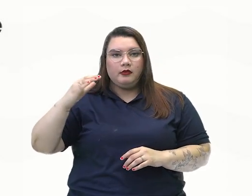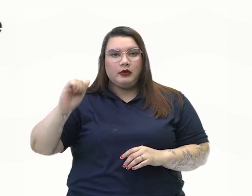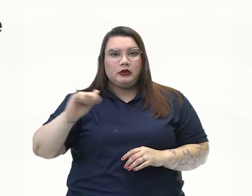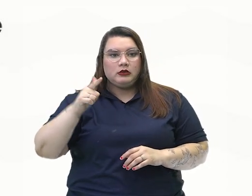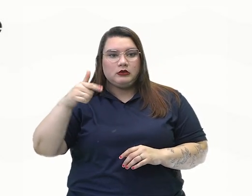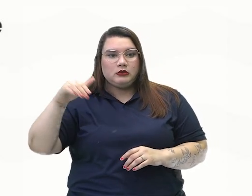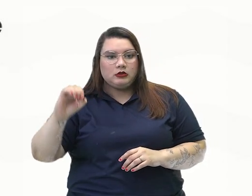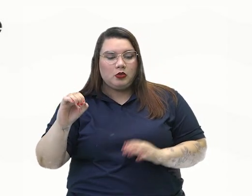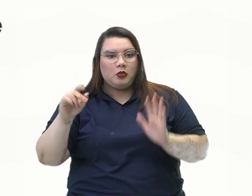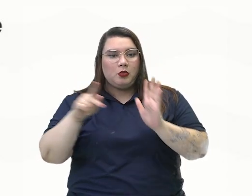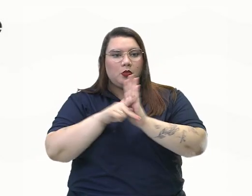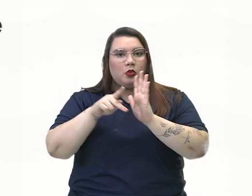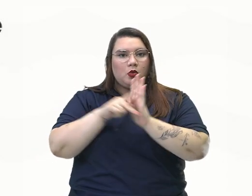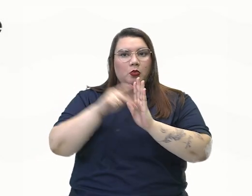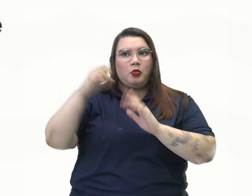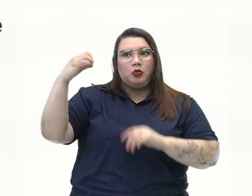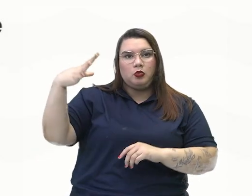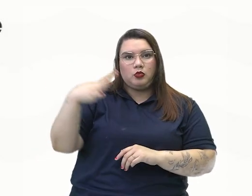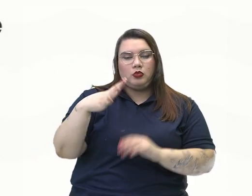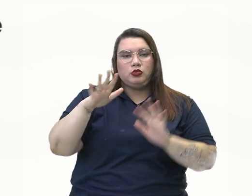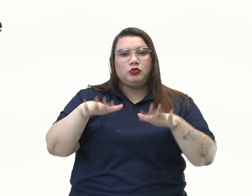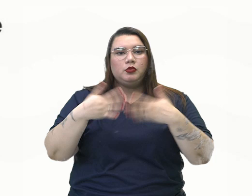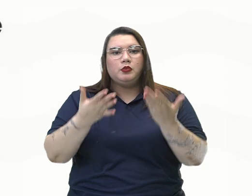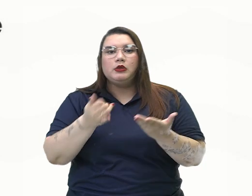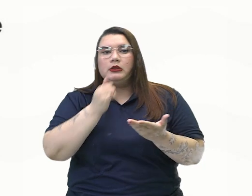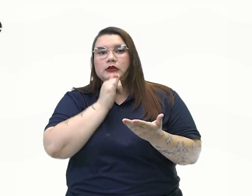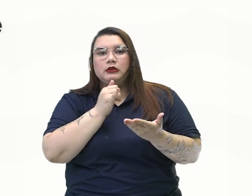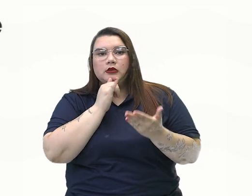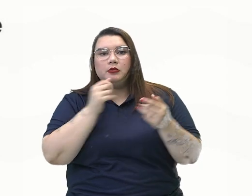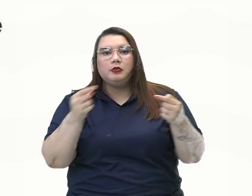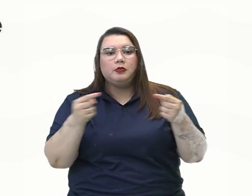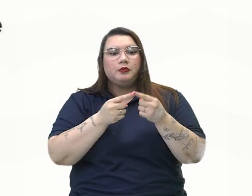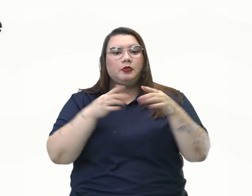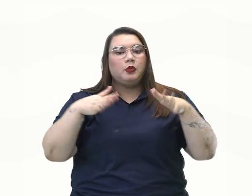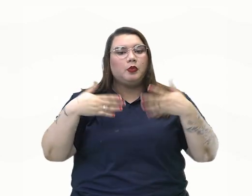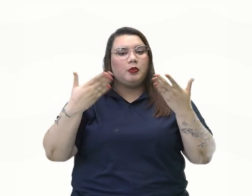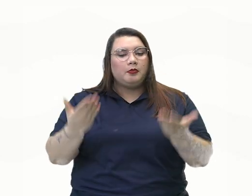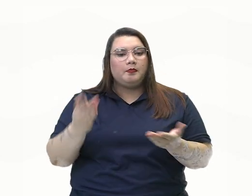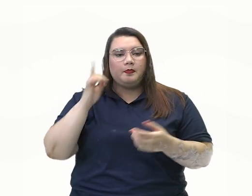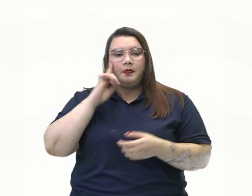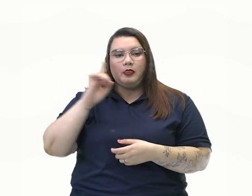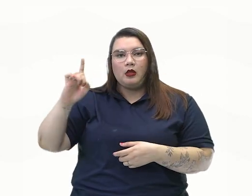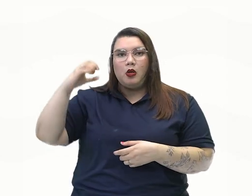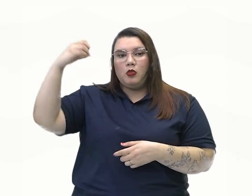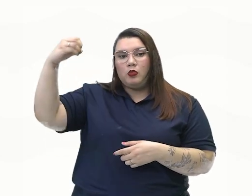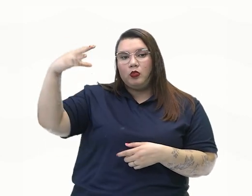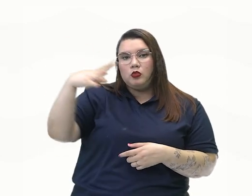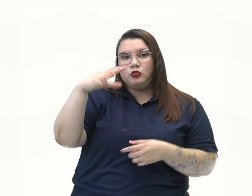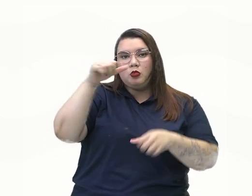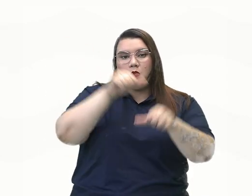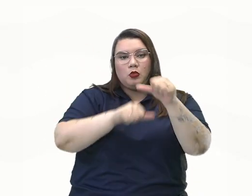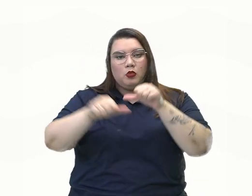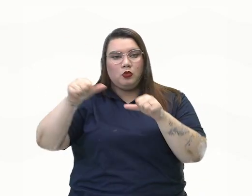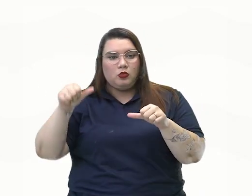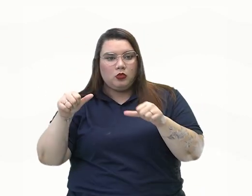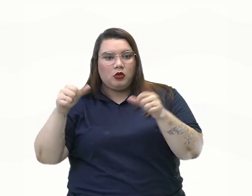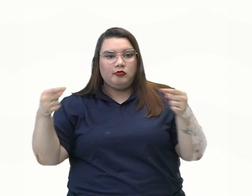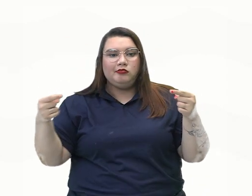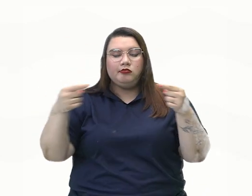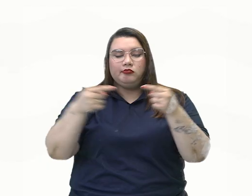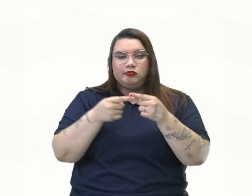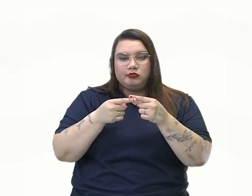da luz. Logo, nosso exemplo, temos aí a luz muda